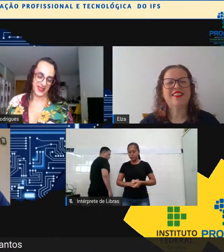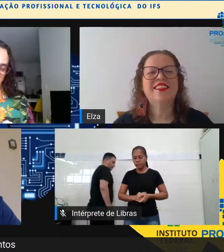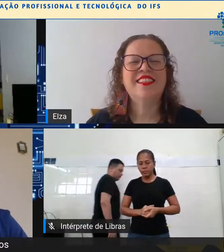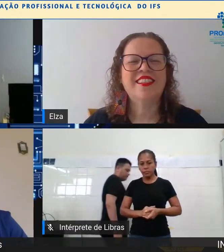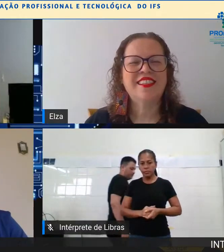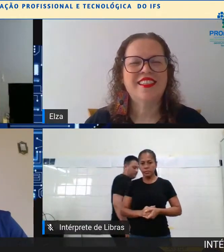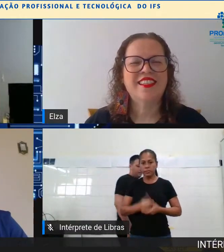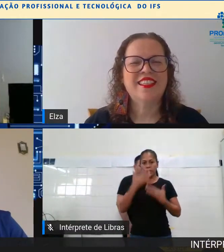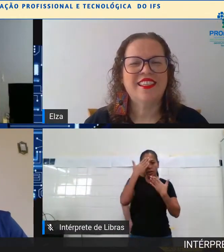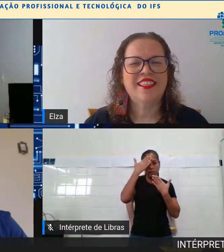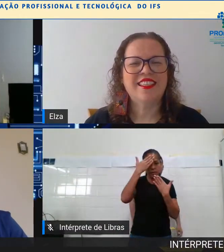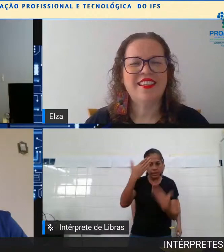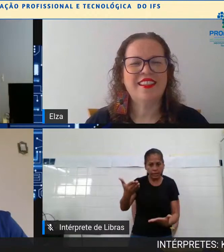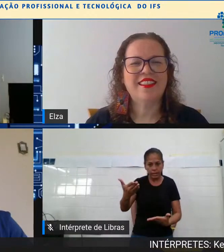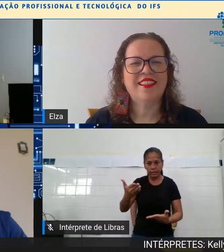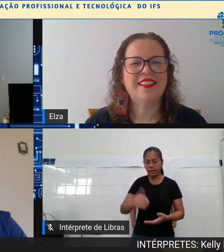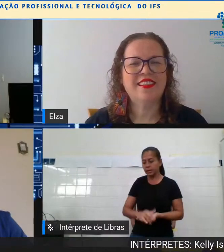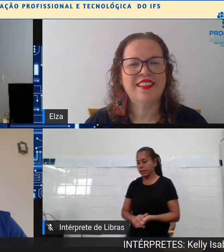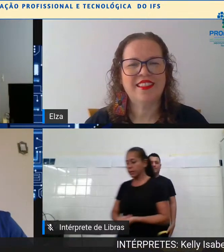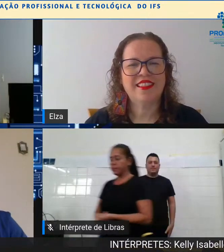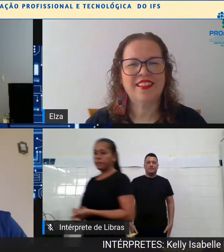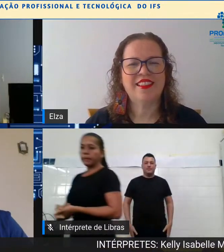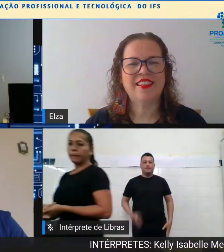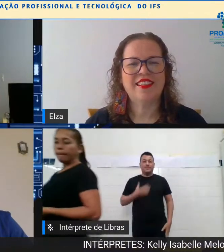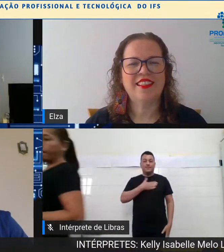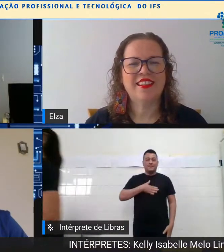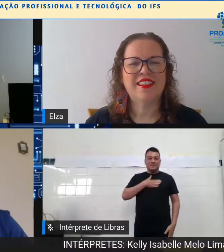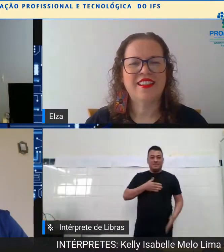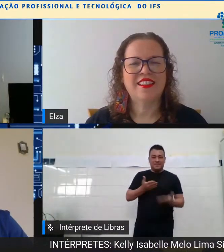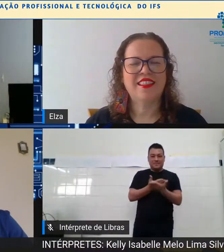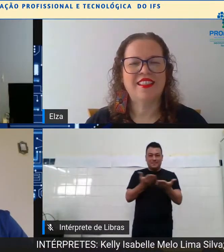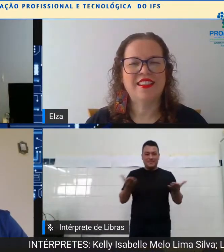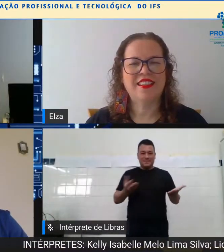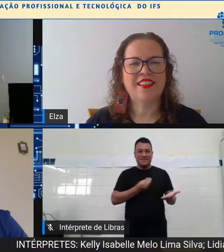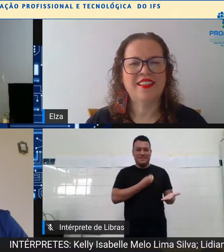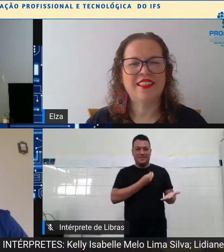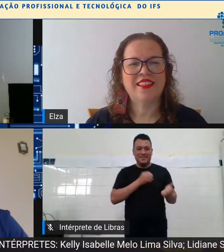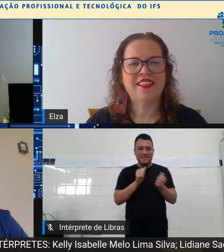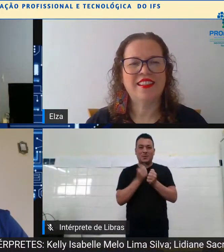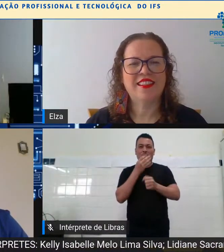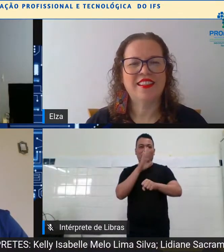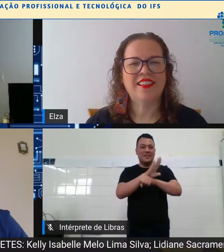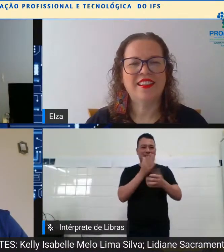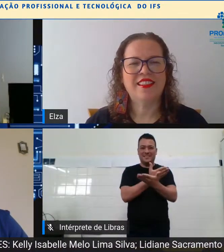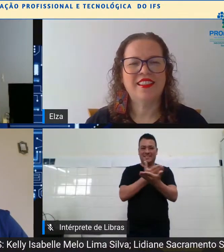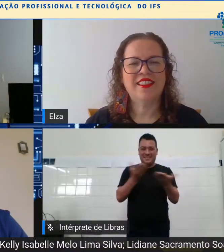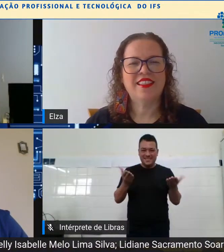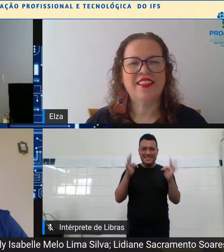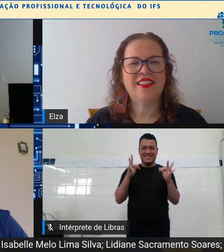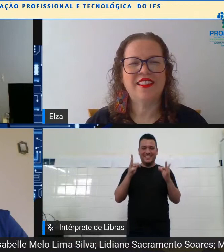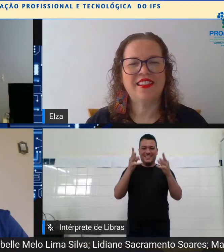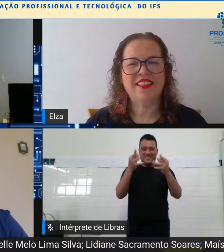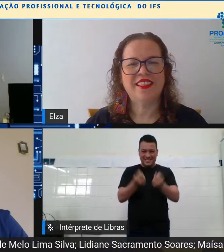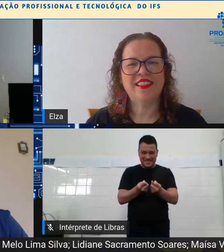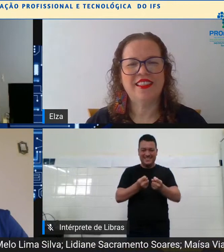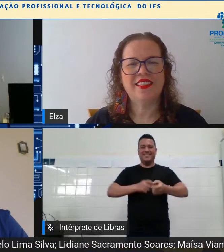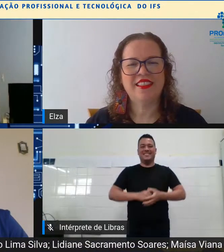Obrigada. Bem, é um prazer estar com todos, né? Então, boa tarde a todas, todos e